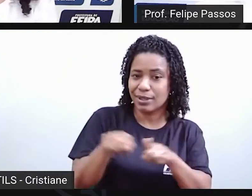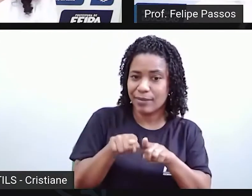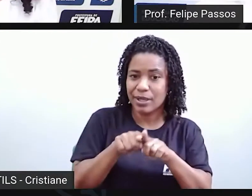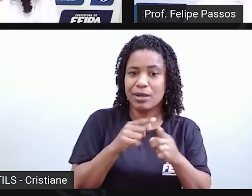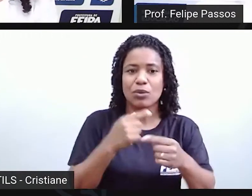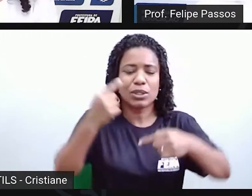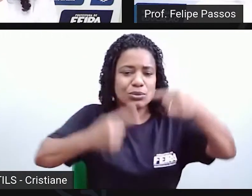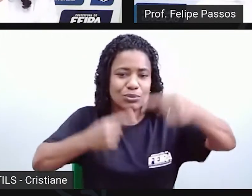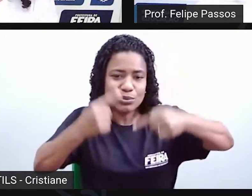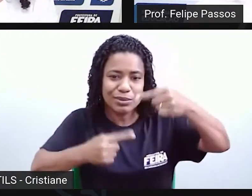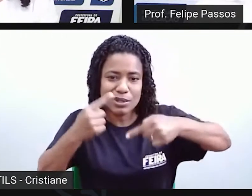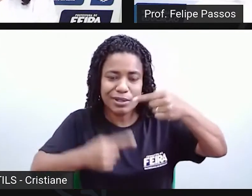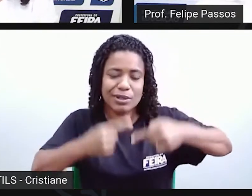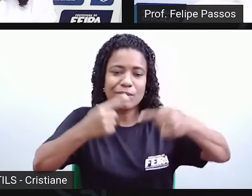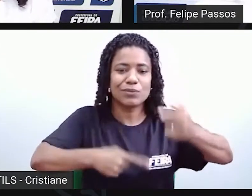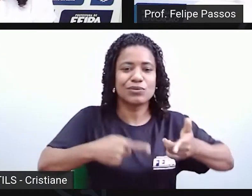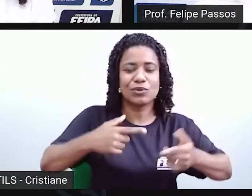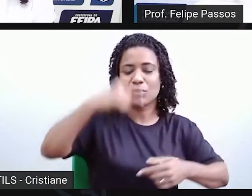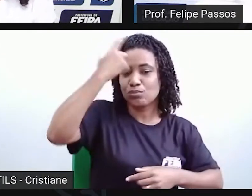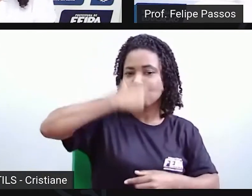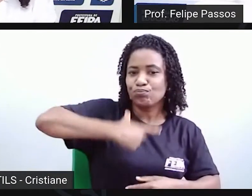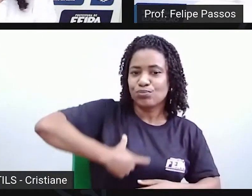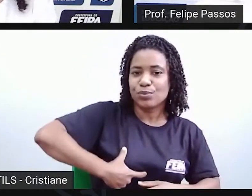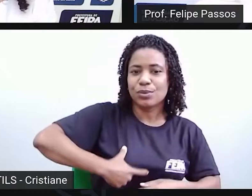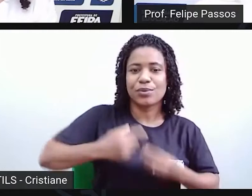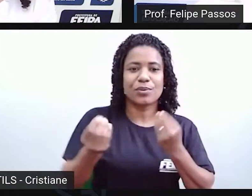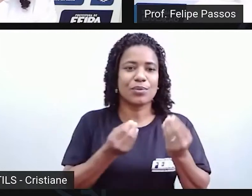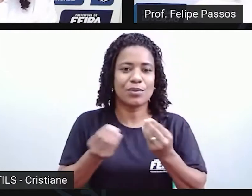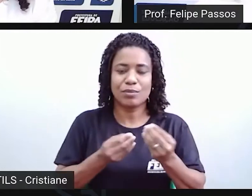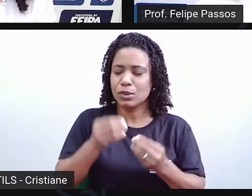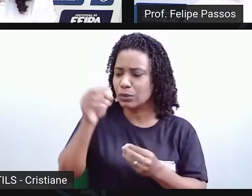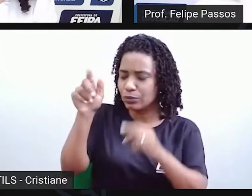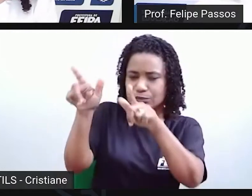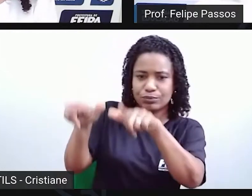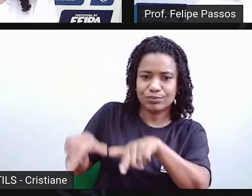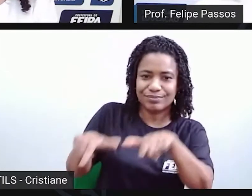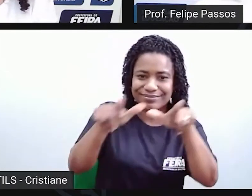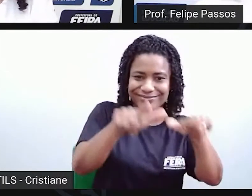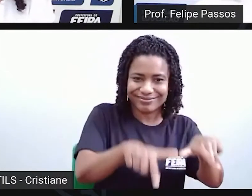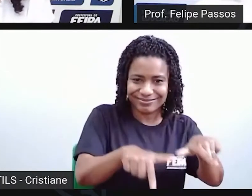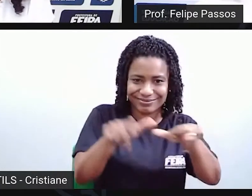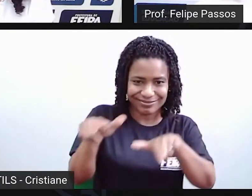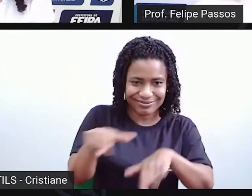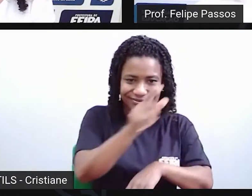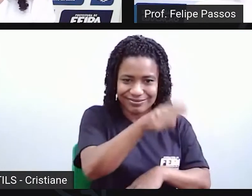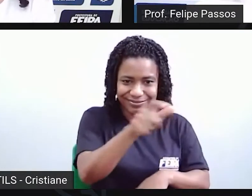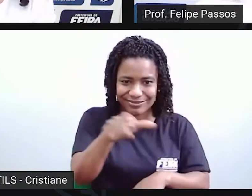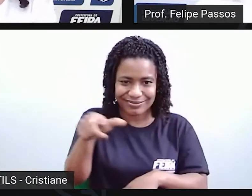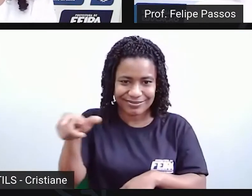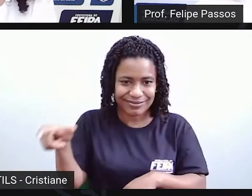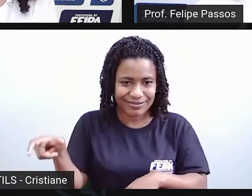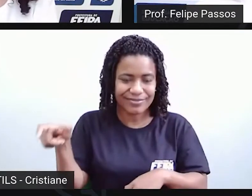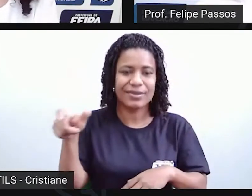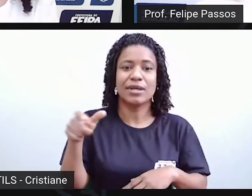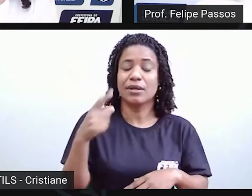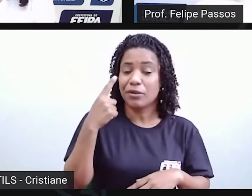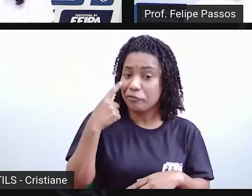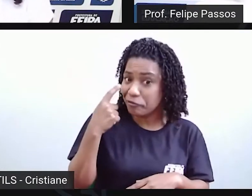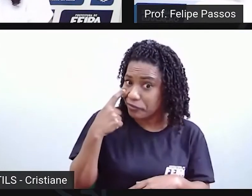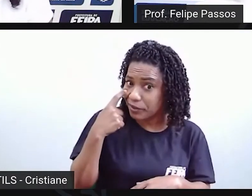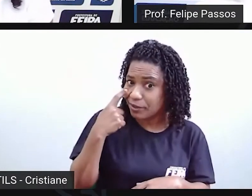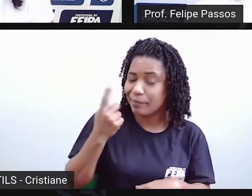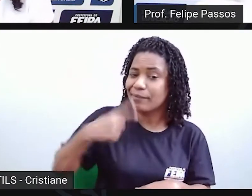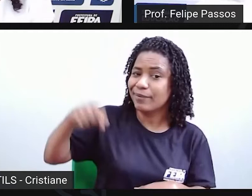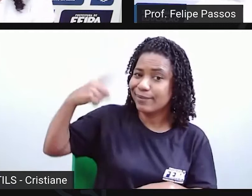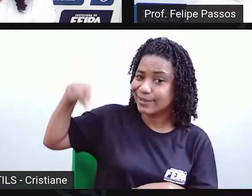aparência, eles colocam pra gente, eles nos acendem algumas bandeirinhas vermelhas de coisas que a gente ouvia no mundo